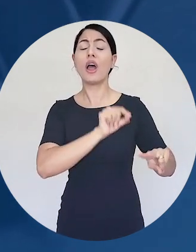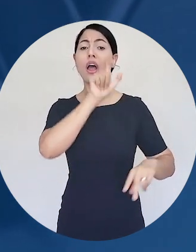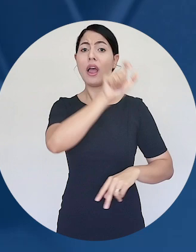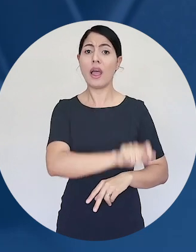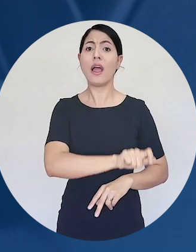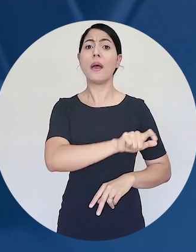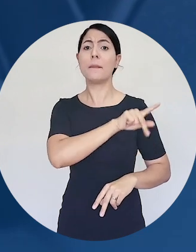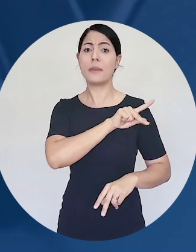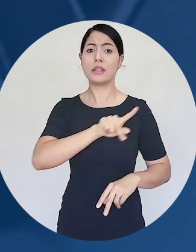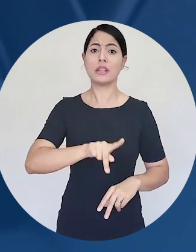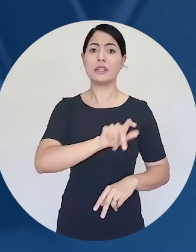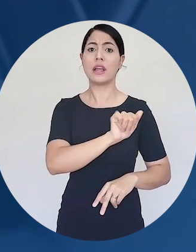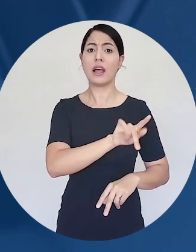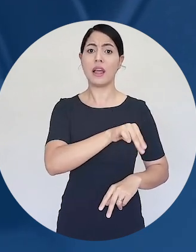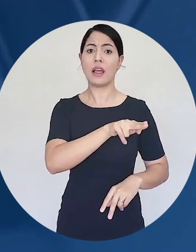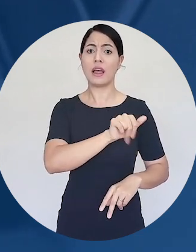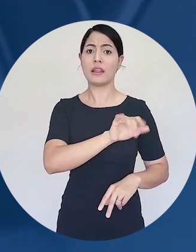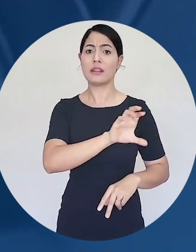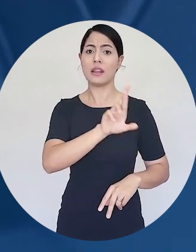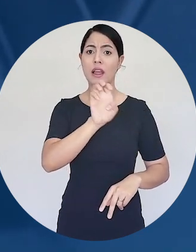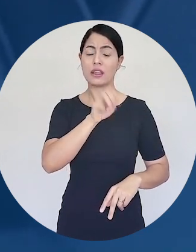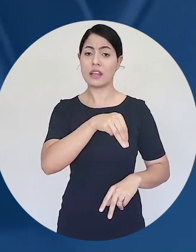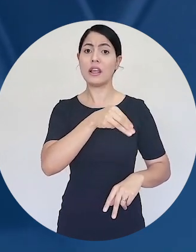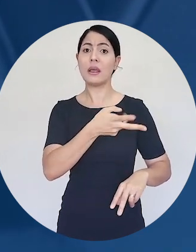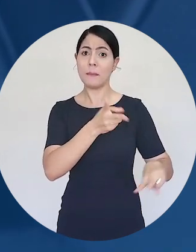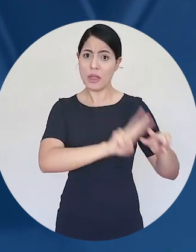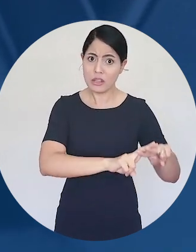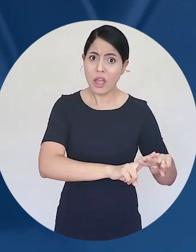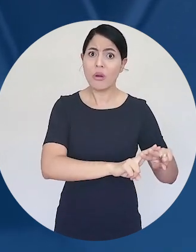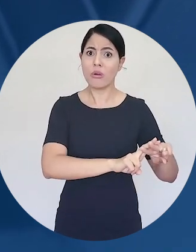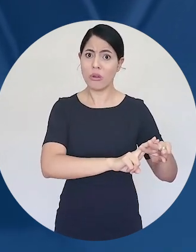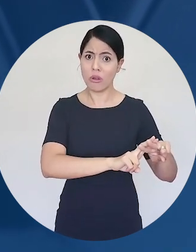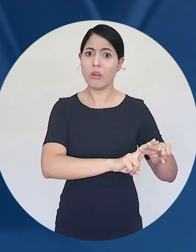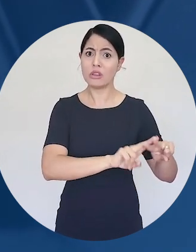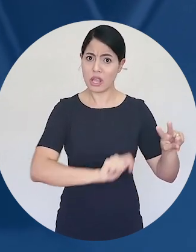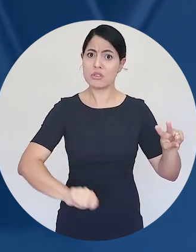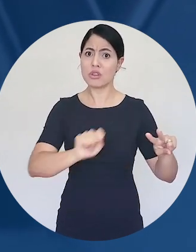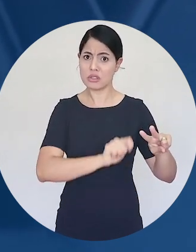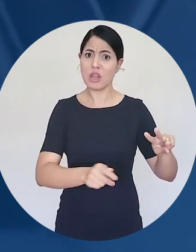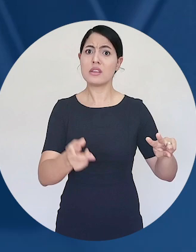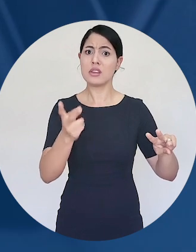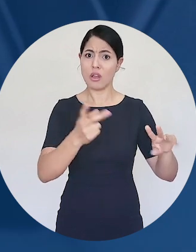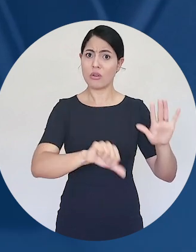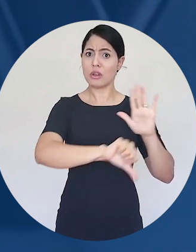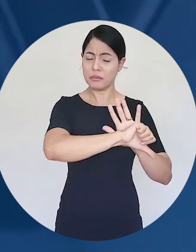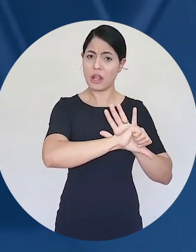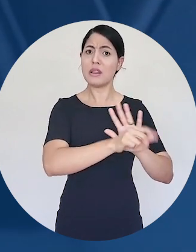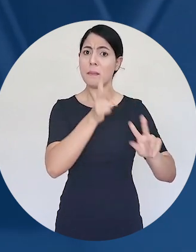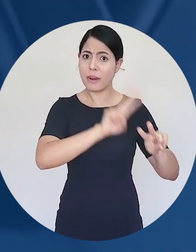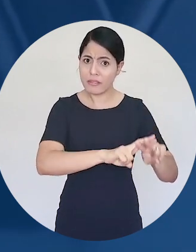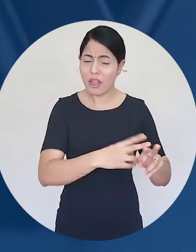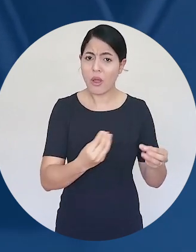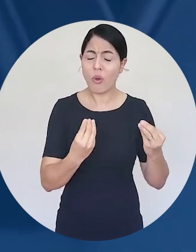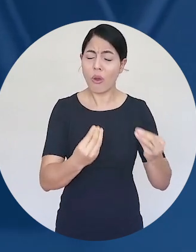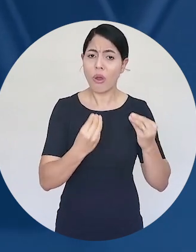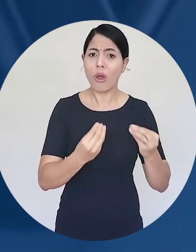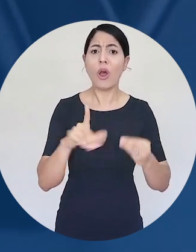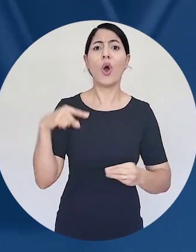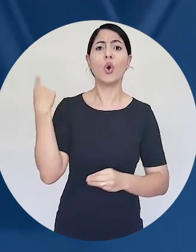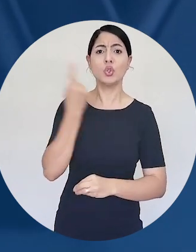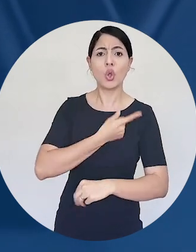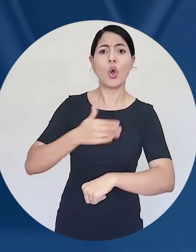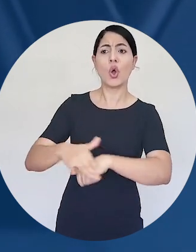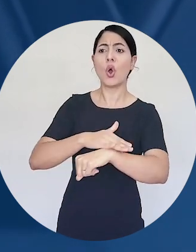presidente da Comissão de Prerrogativas da Anacrim, Associação Nacional dos Advogados Criminalistas. Os advogados estão aqui agora conversando